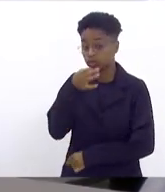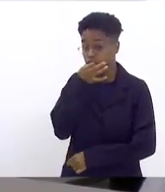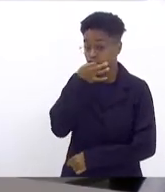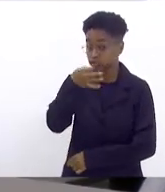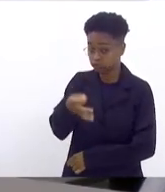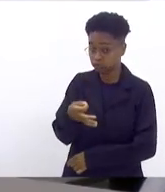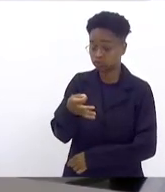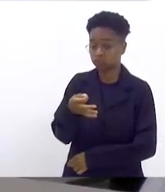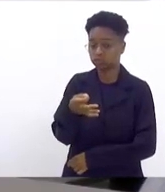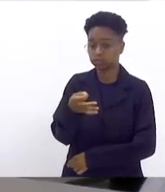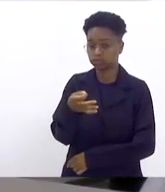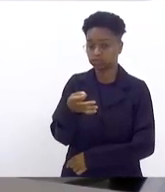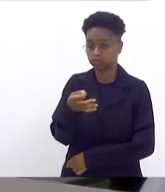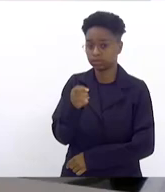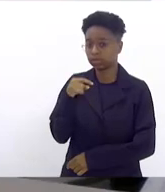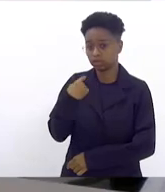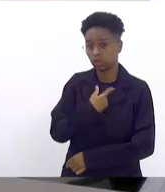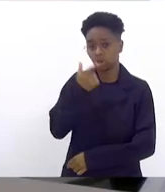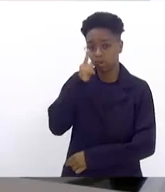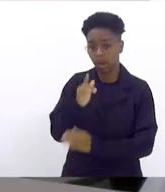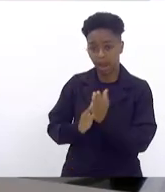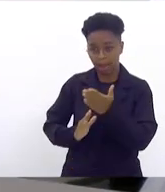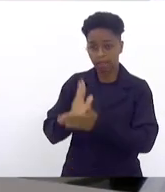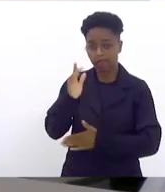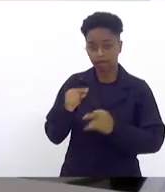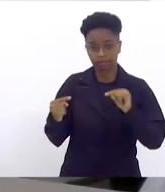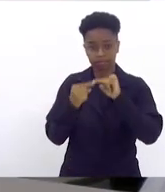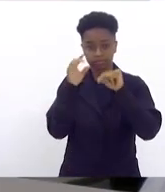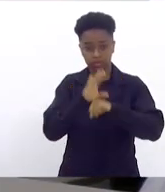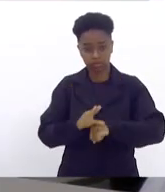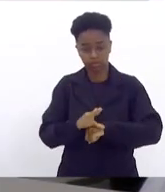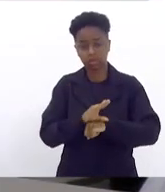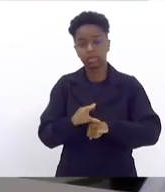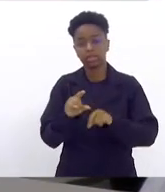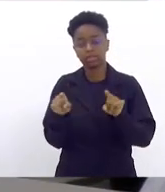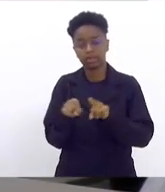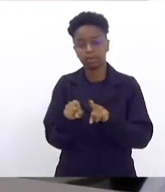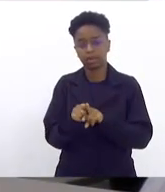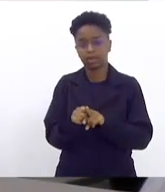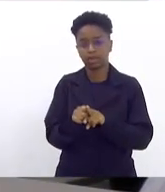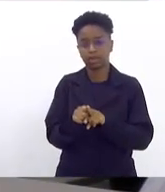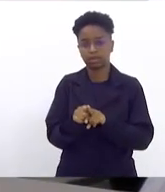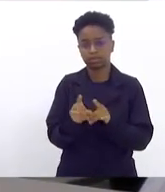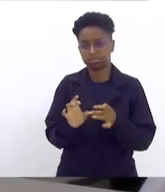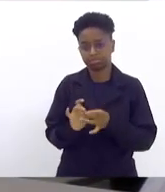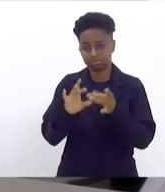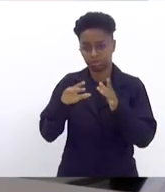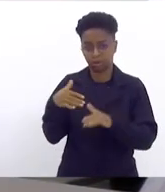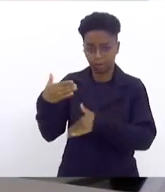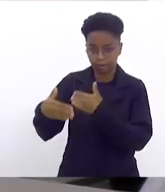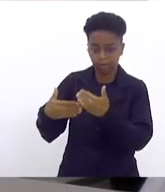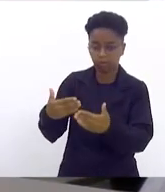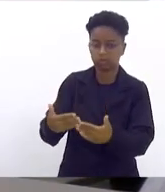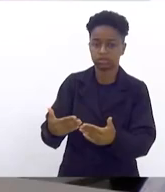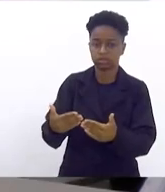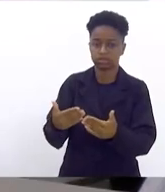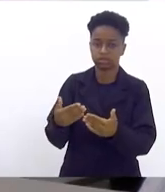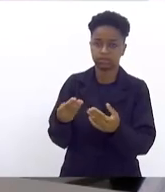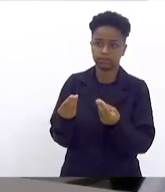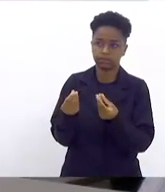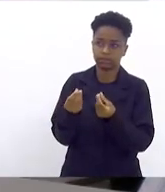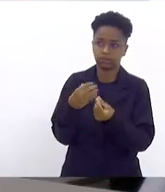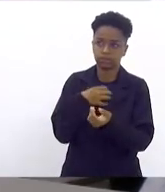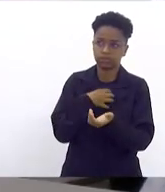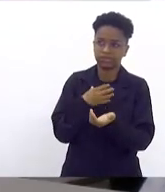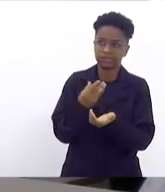sugeriria que a gente pudesse aprovar a constitucionalidade e deixar esse procedimento de uma forma que